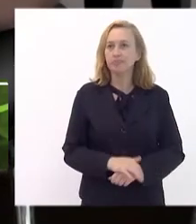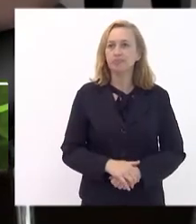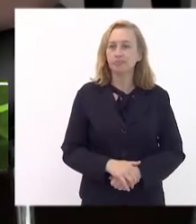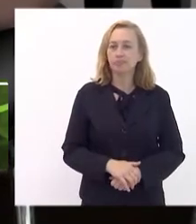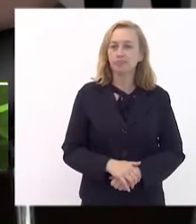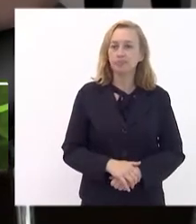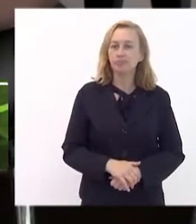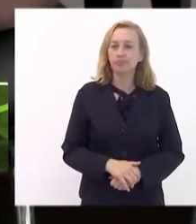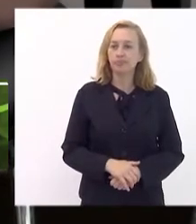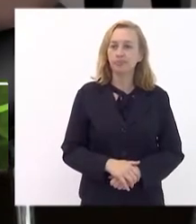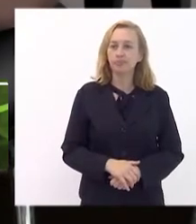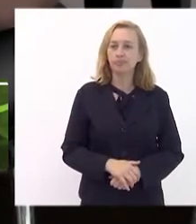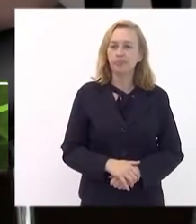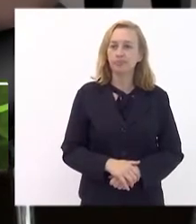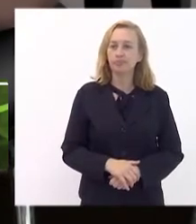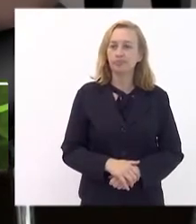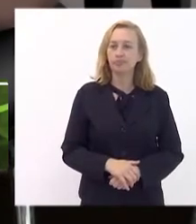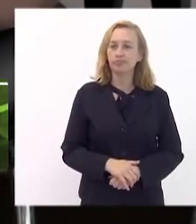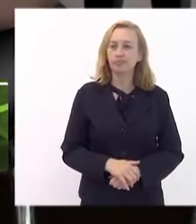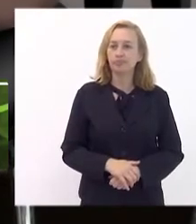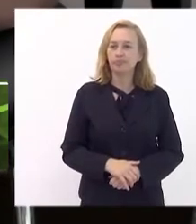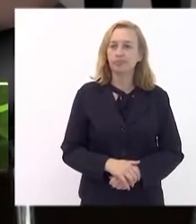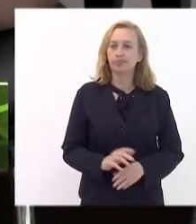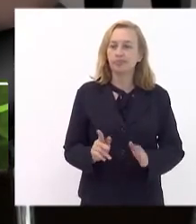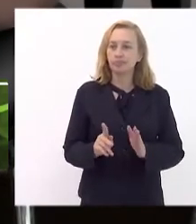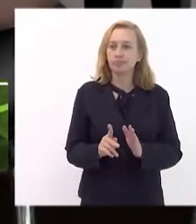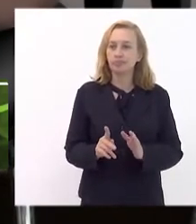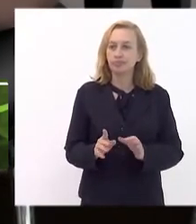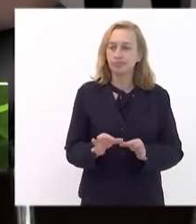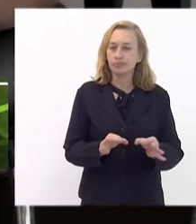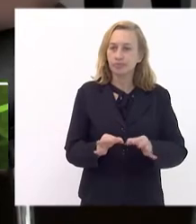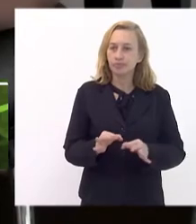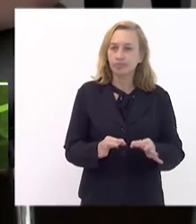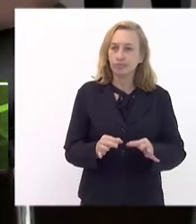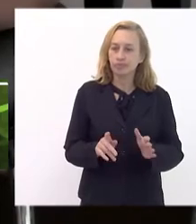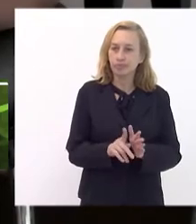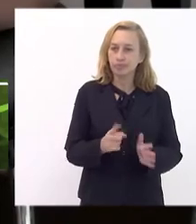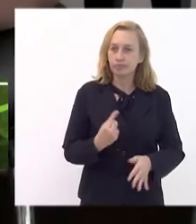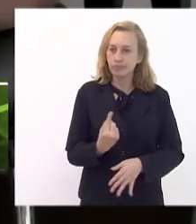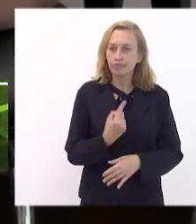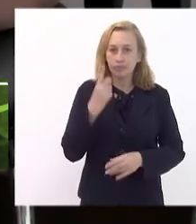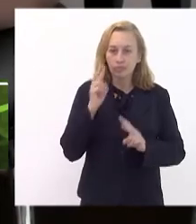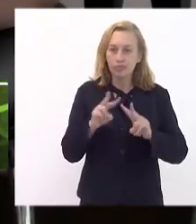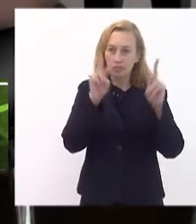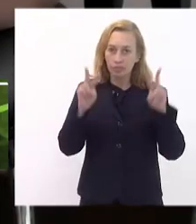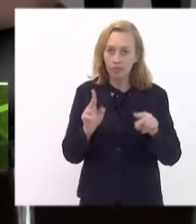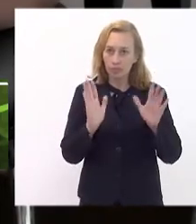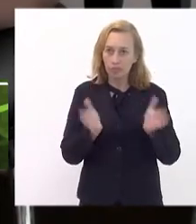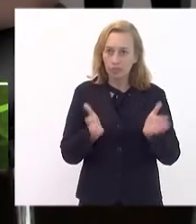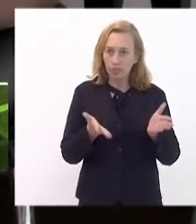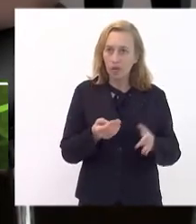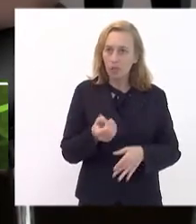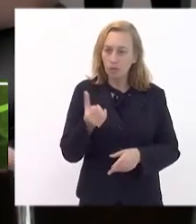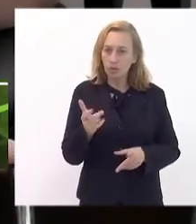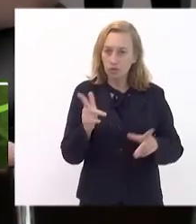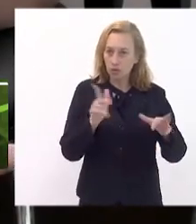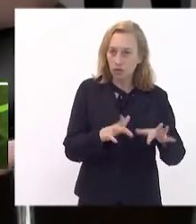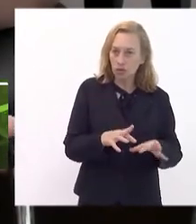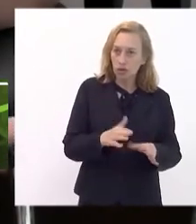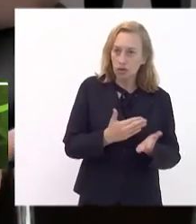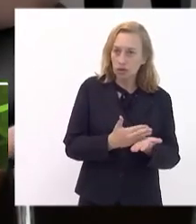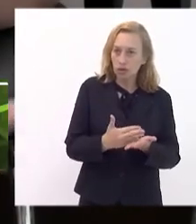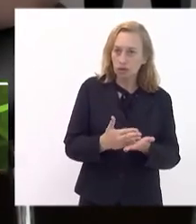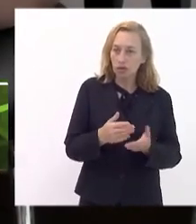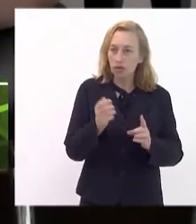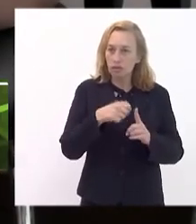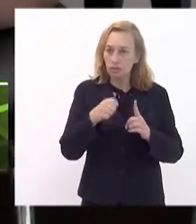que, com quem vai ficar, né? Como é que vai ser executado, mas o projeto está com a gente. A nossa visão hoje está um pouquinho diferente do que a gente começou há